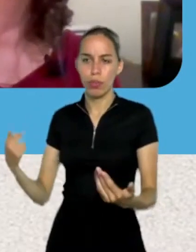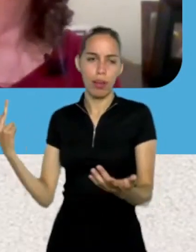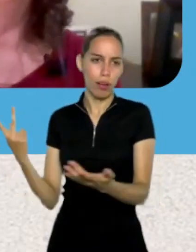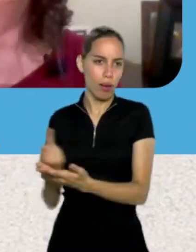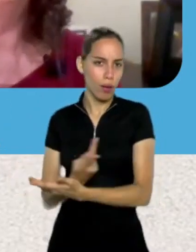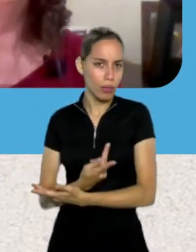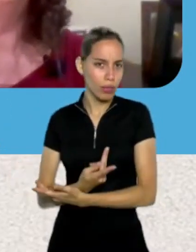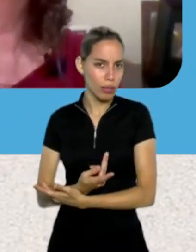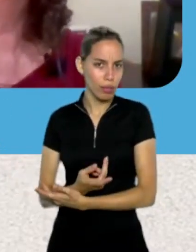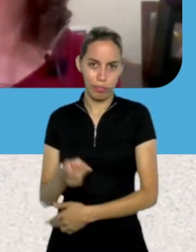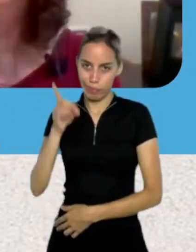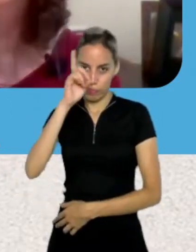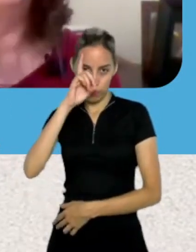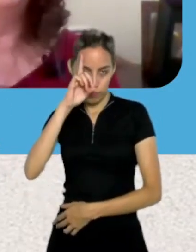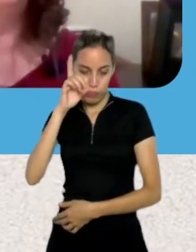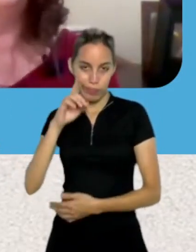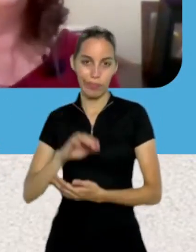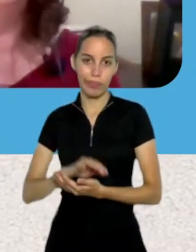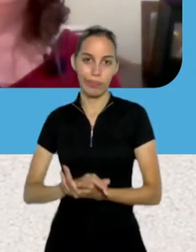né,